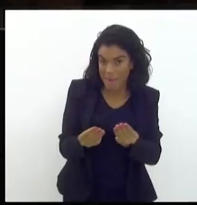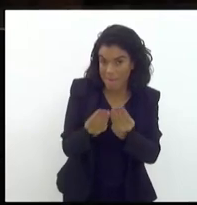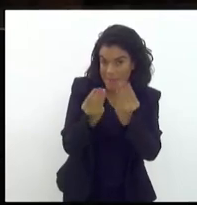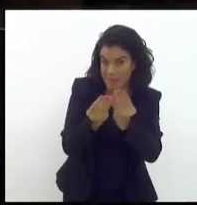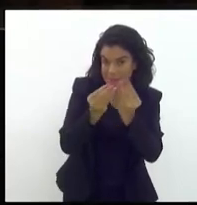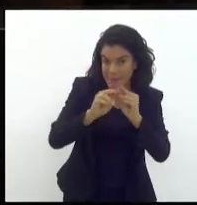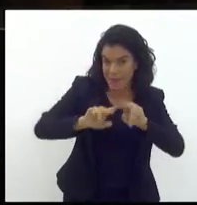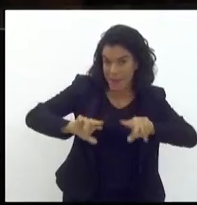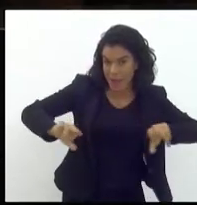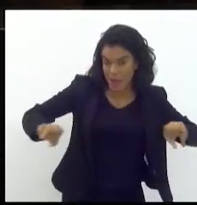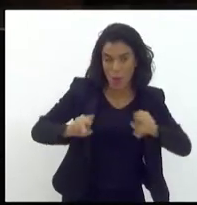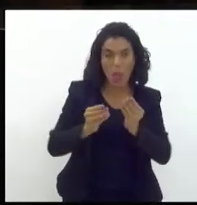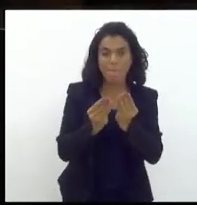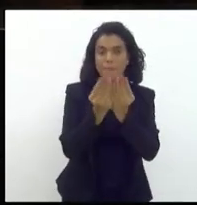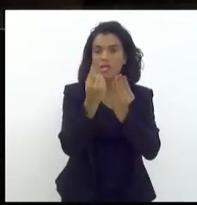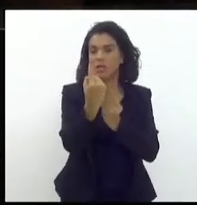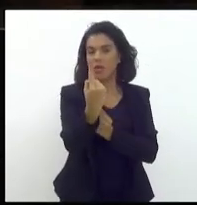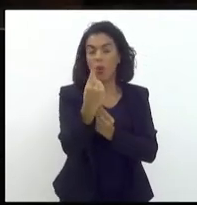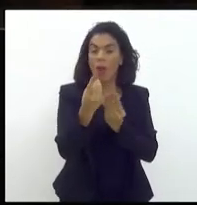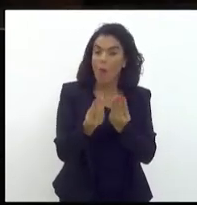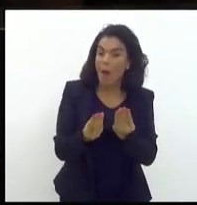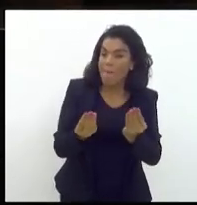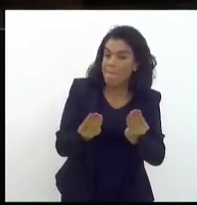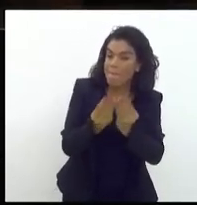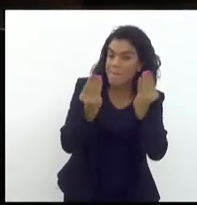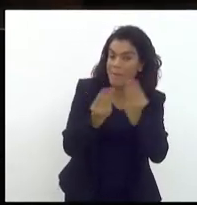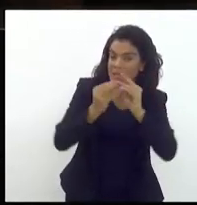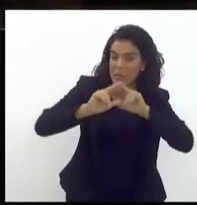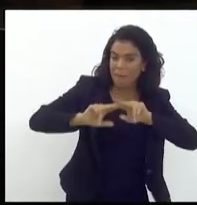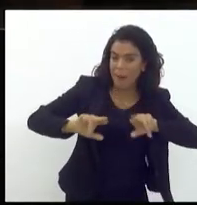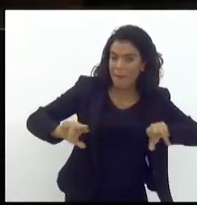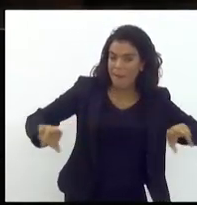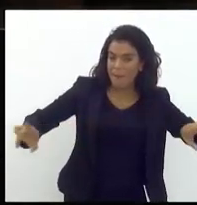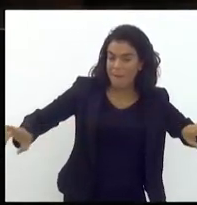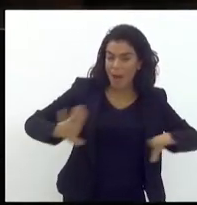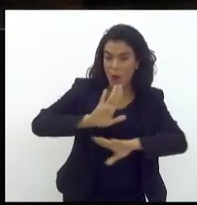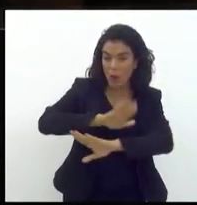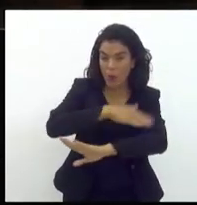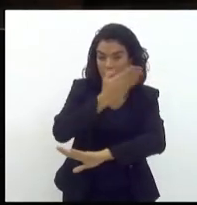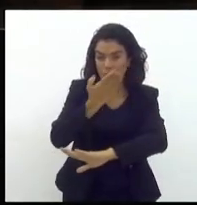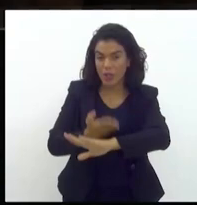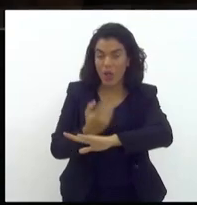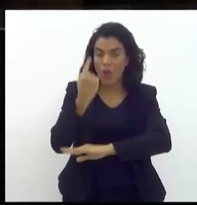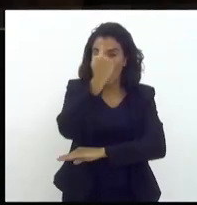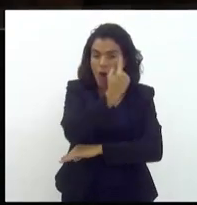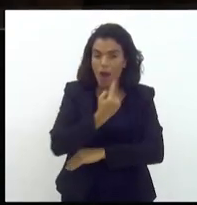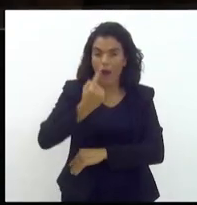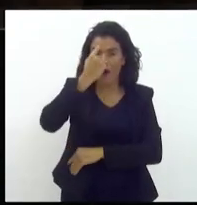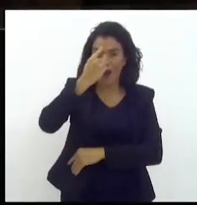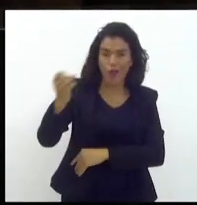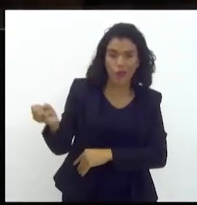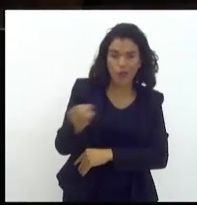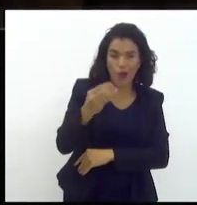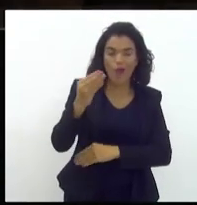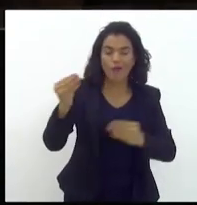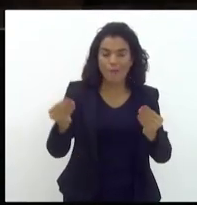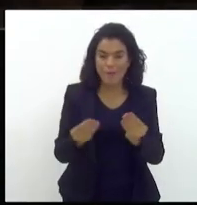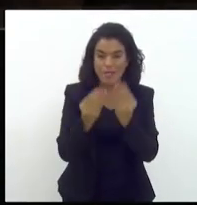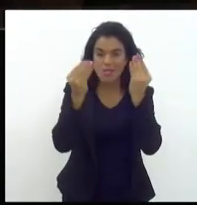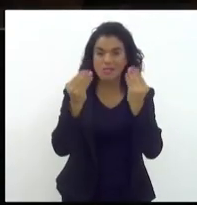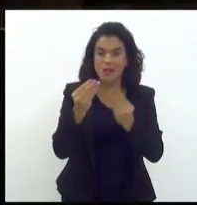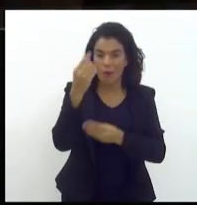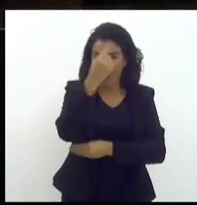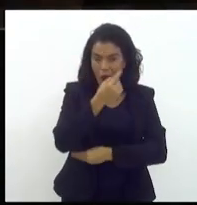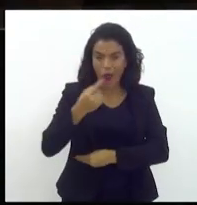não é a missa a série de missa em seguidas a cada hora tem uma grande